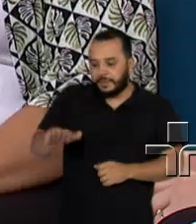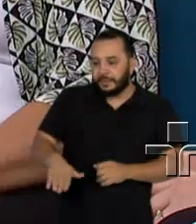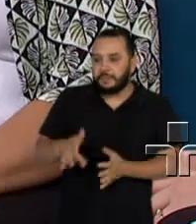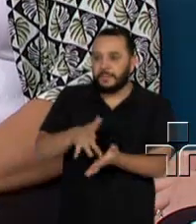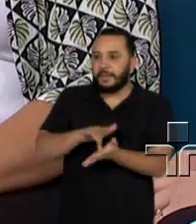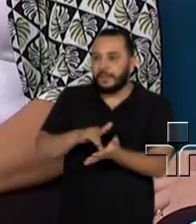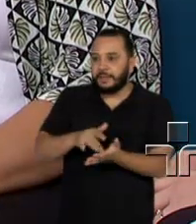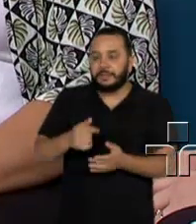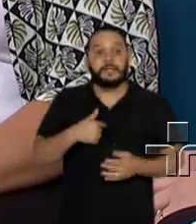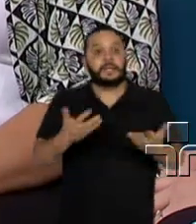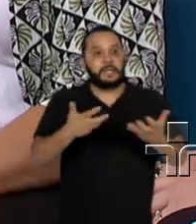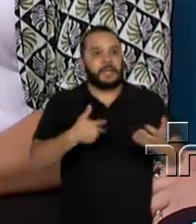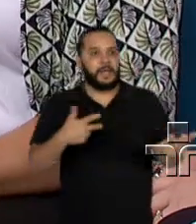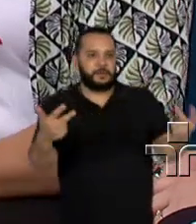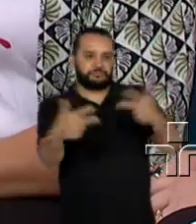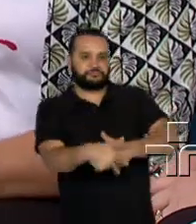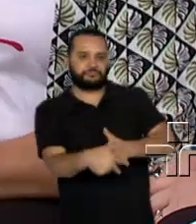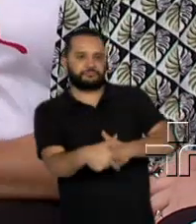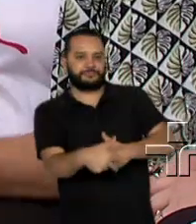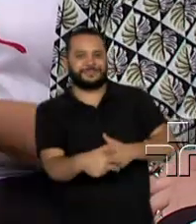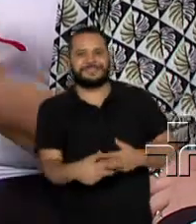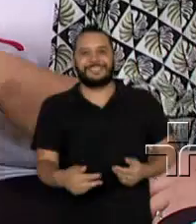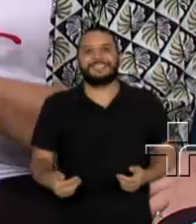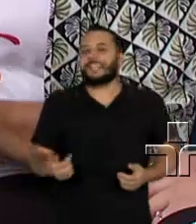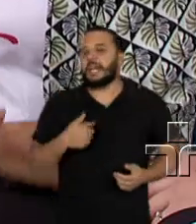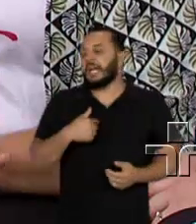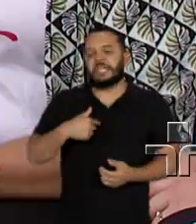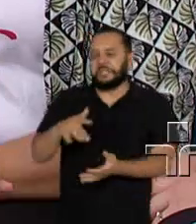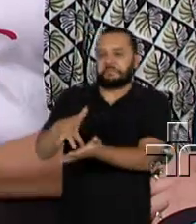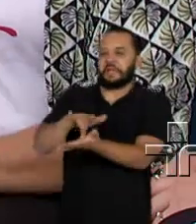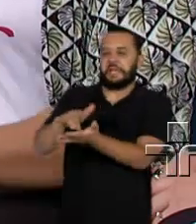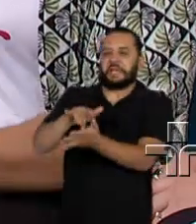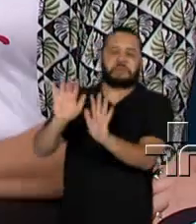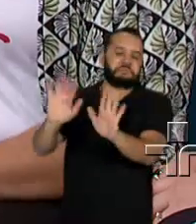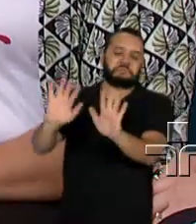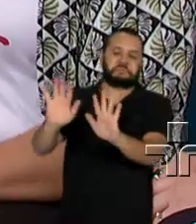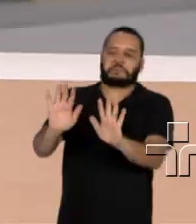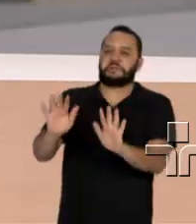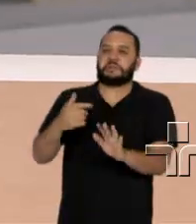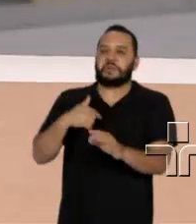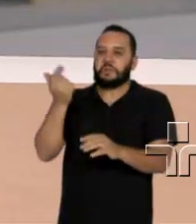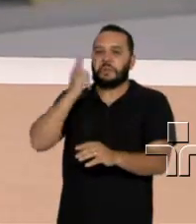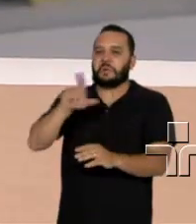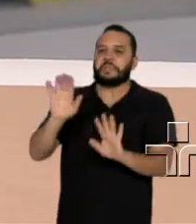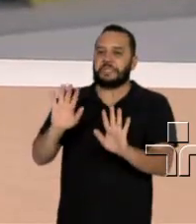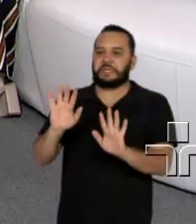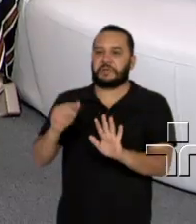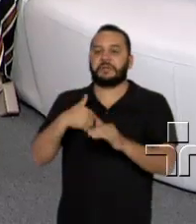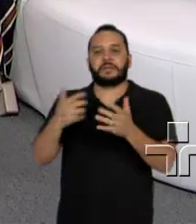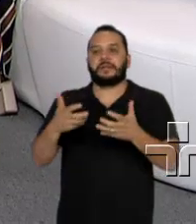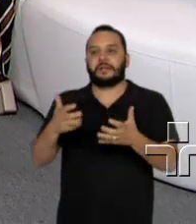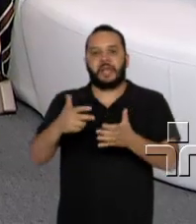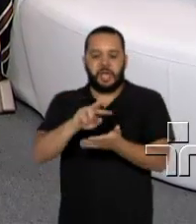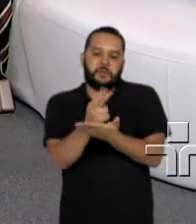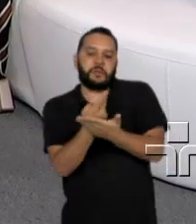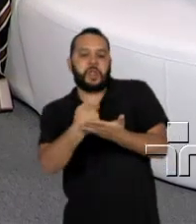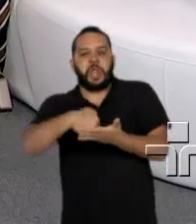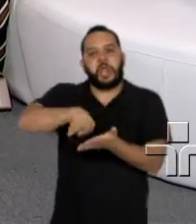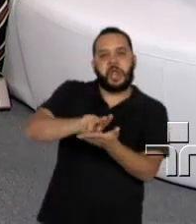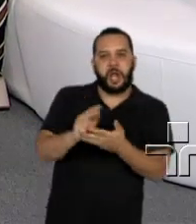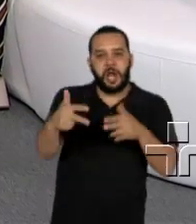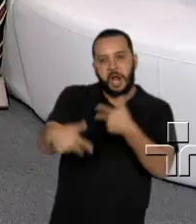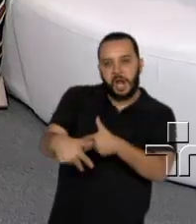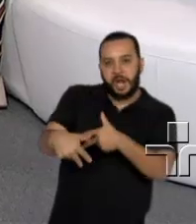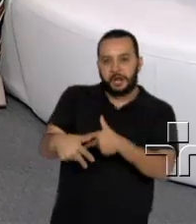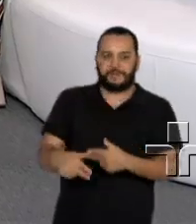ele fala que quer ver hip hop ele não fique aí ela não em balé não porque não confundo ele reagirá no chão eu falo que quer